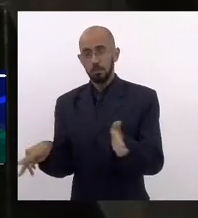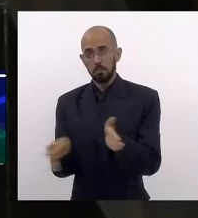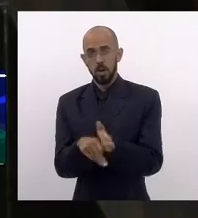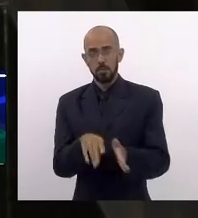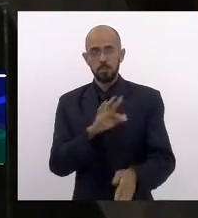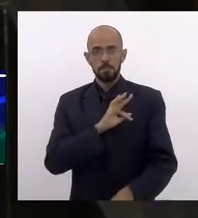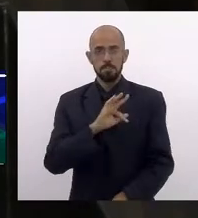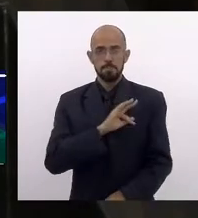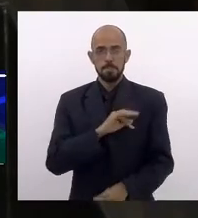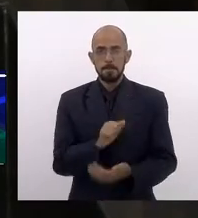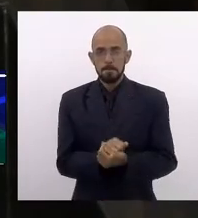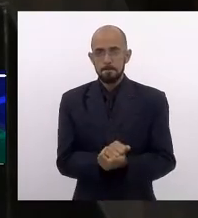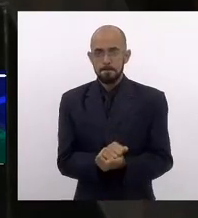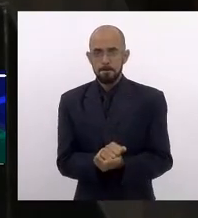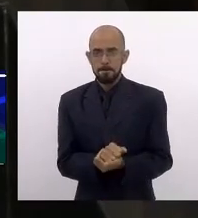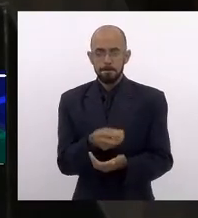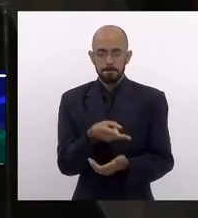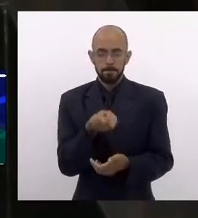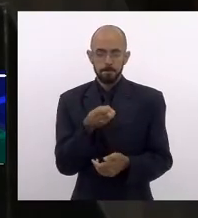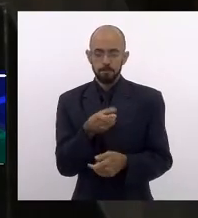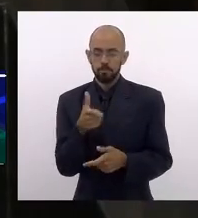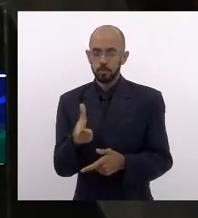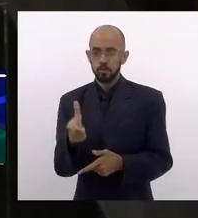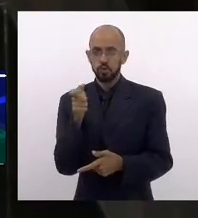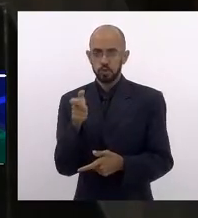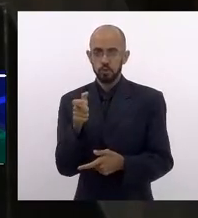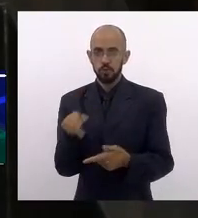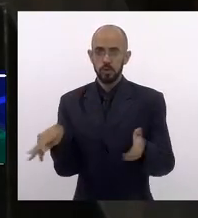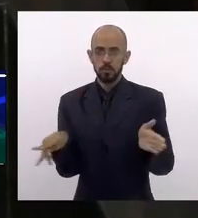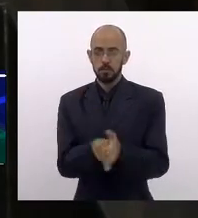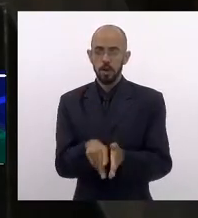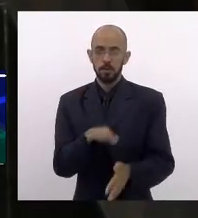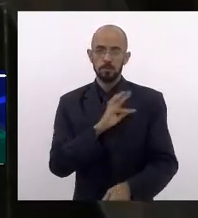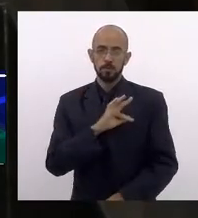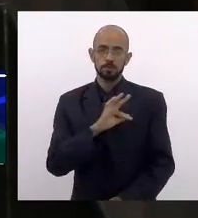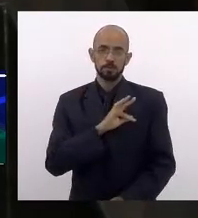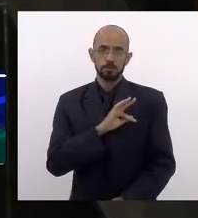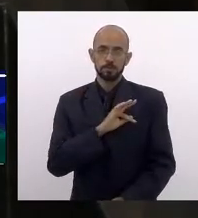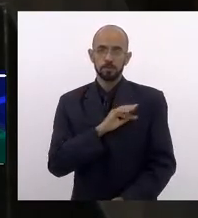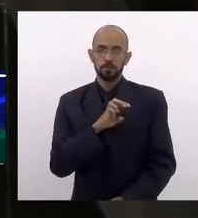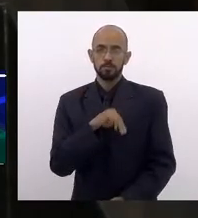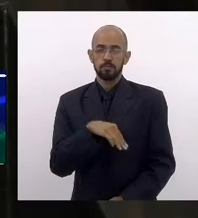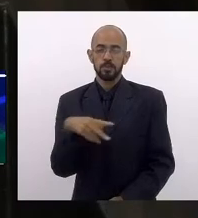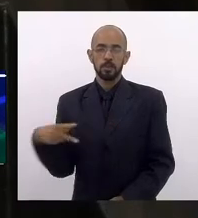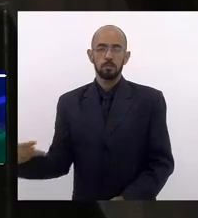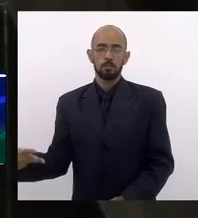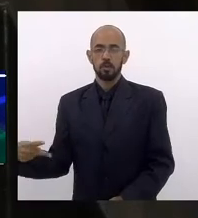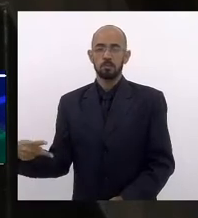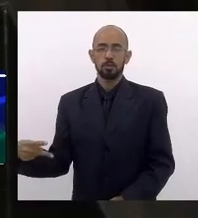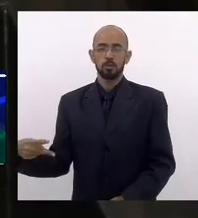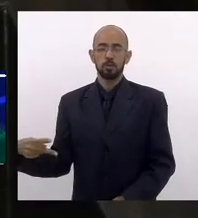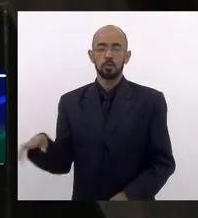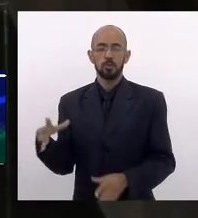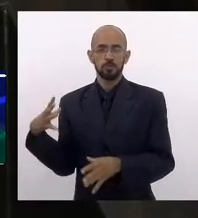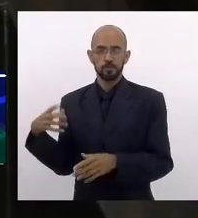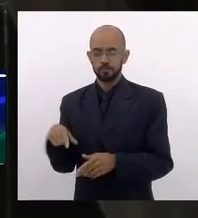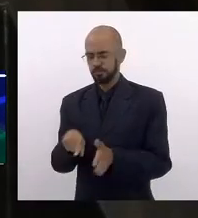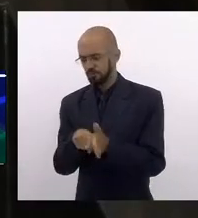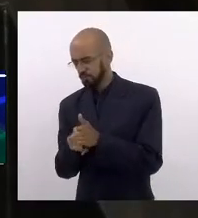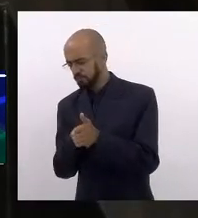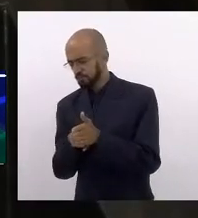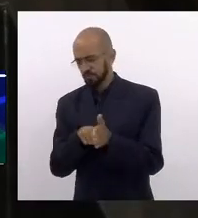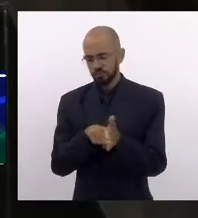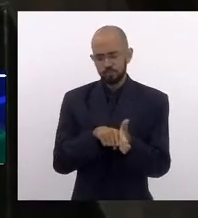à conclusão de que o tiro partiu de um agente da Polícia Militar, e o Ministério Público, por sua vez, reuniu indícios,